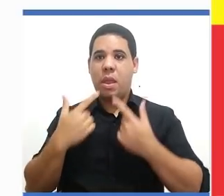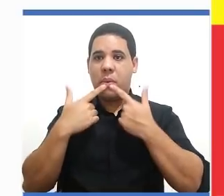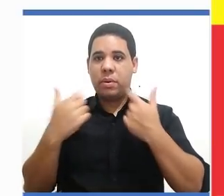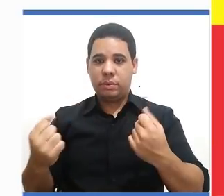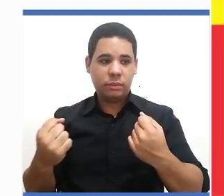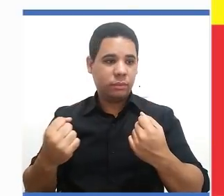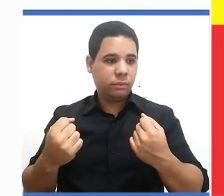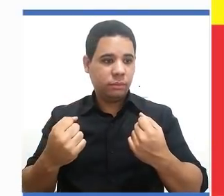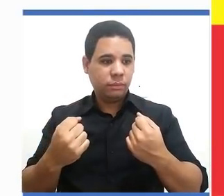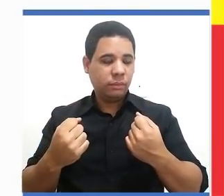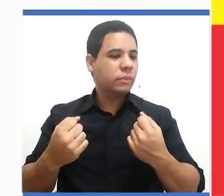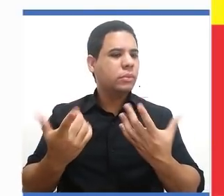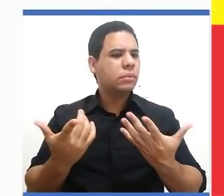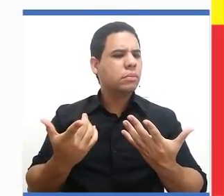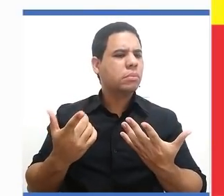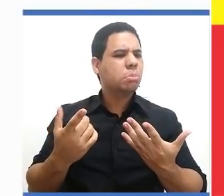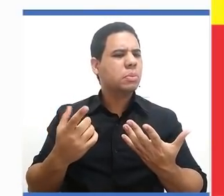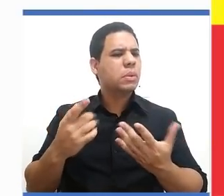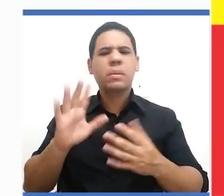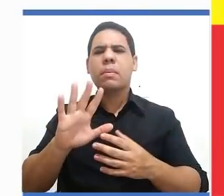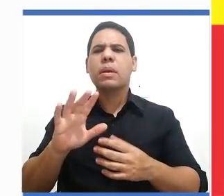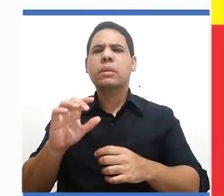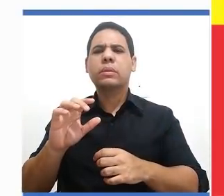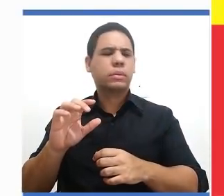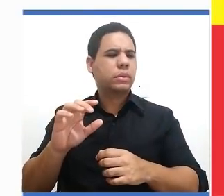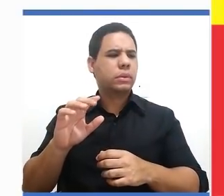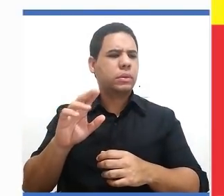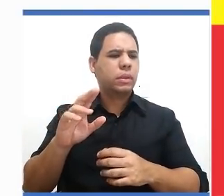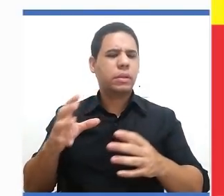de um byte. Veja, essa combinação aí.